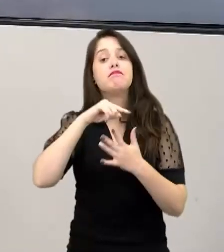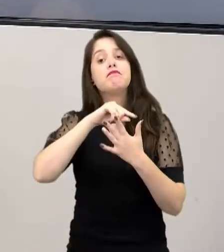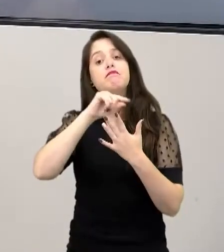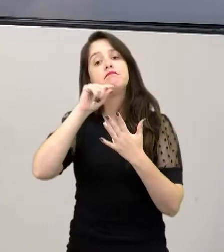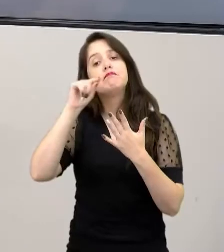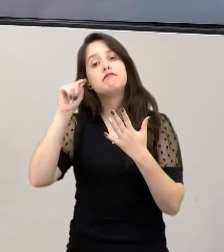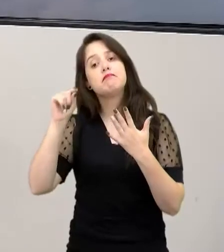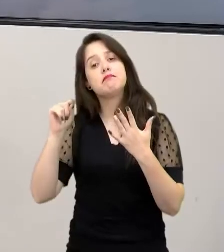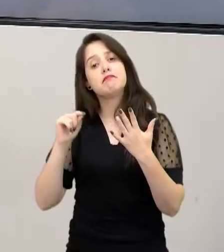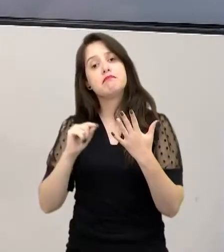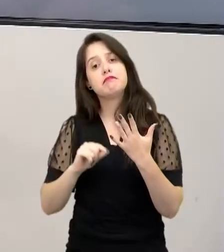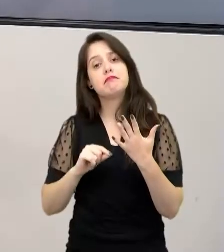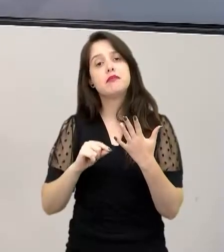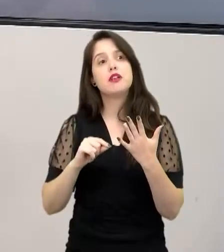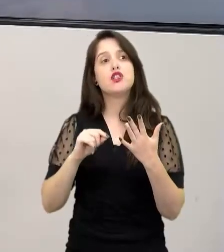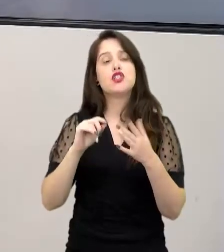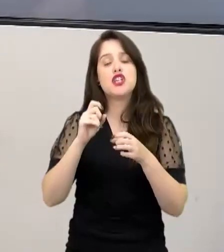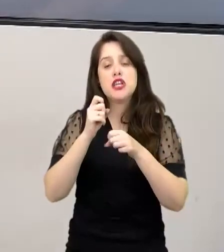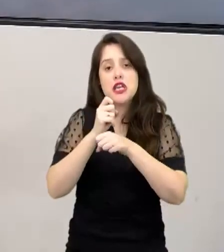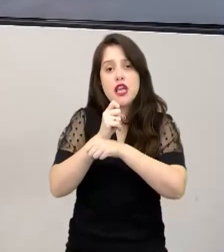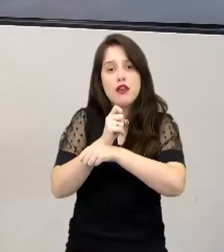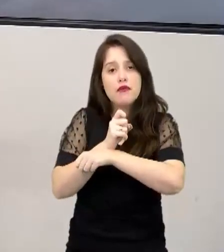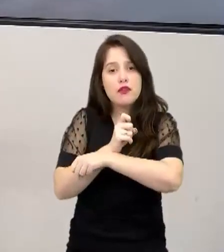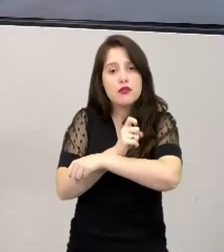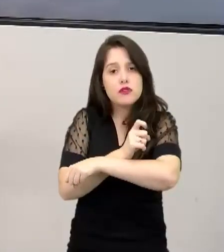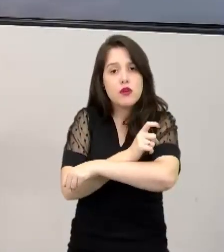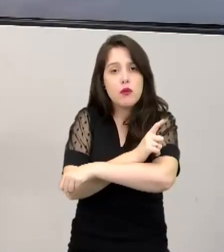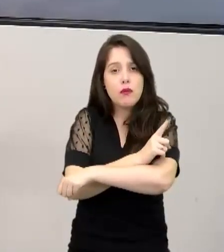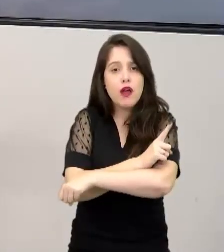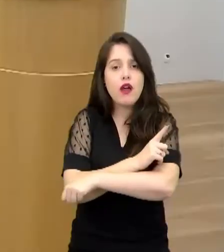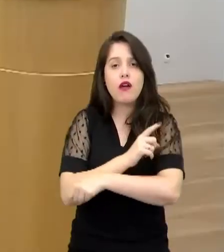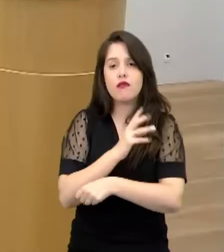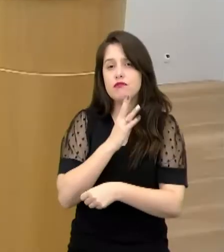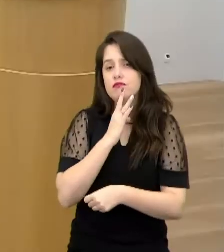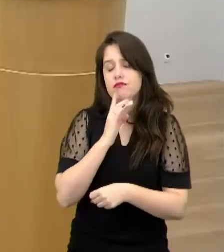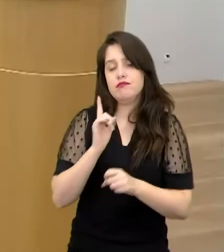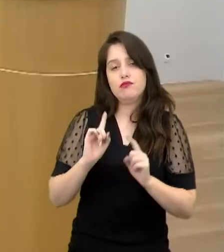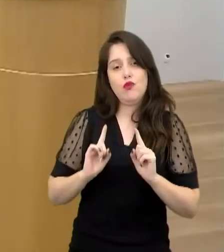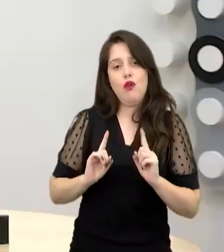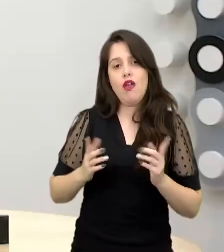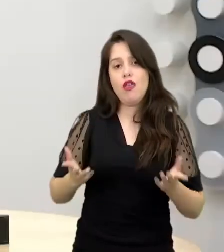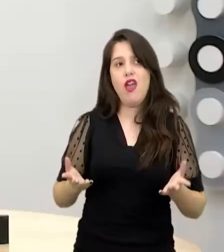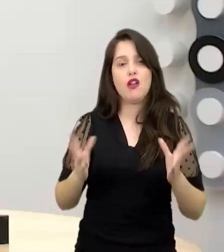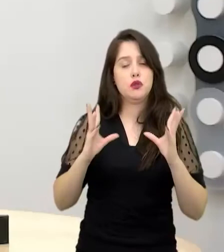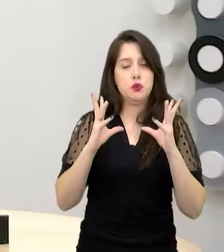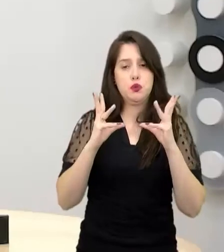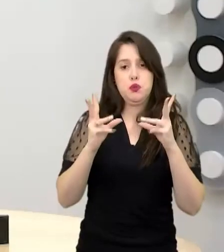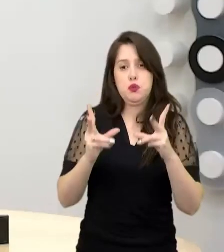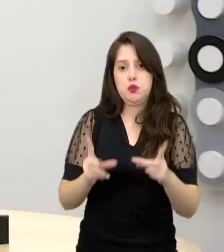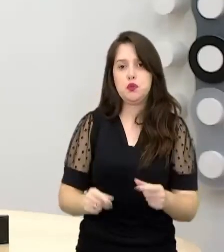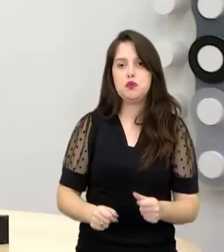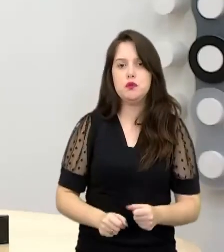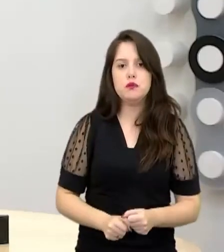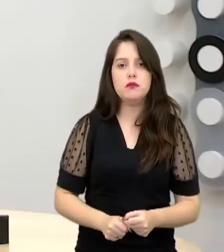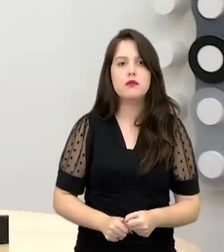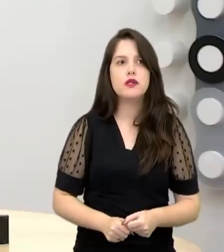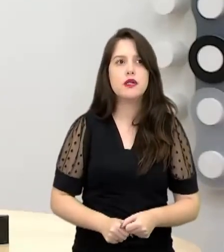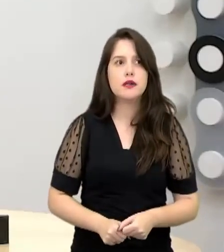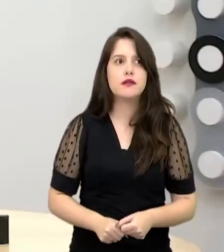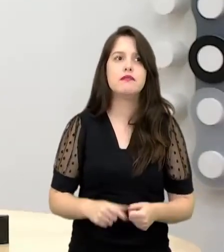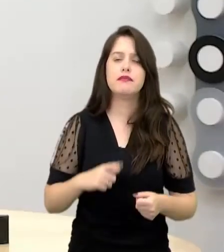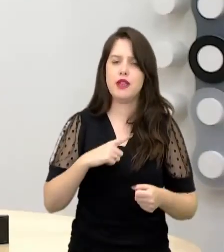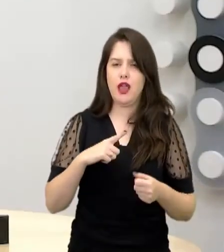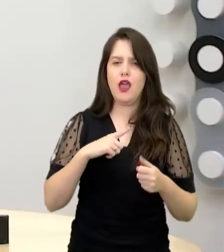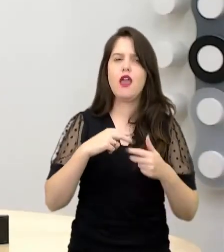né? Quando a gente fala de evolução humana, a gente não conhece tudo ainda. todo dia tá saindo coisas novas, né? Sempre